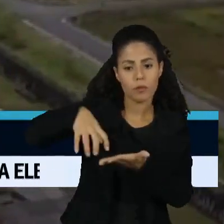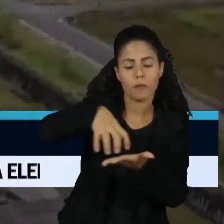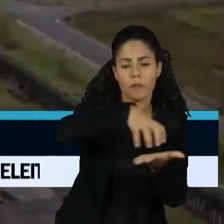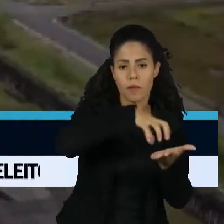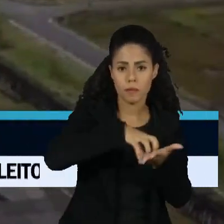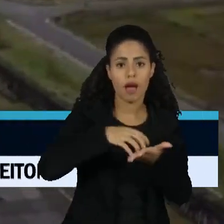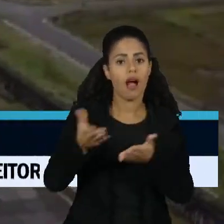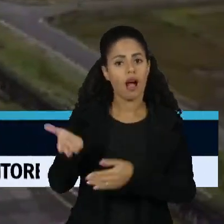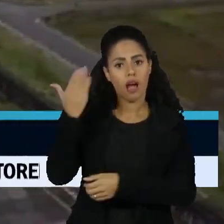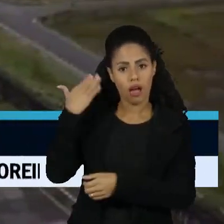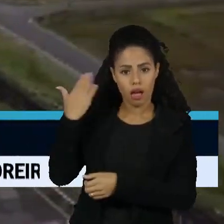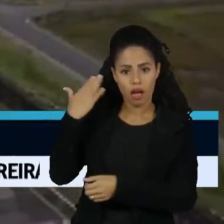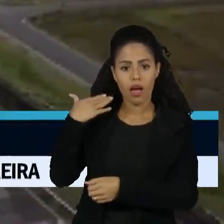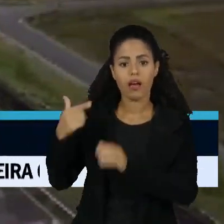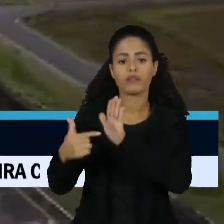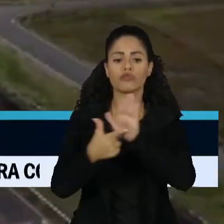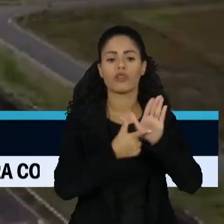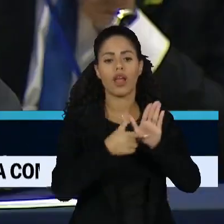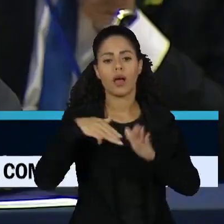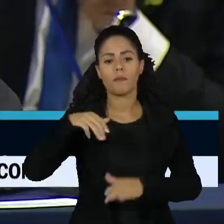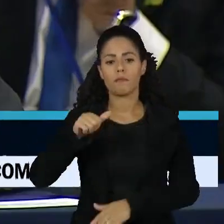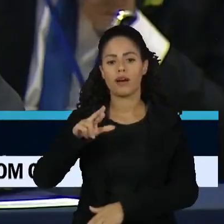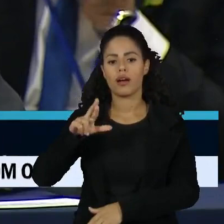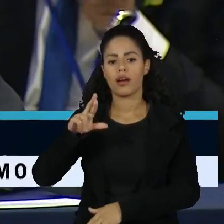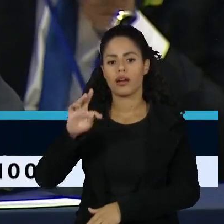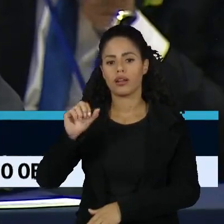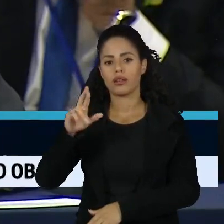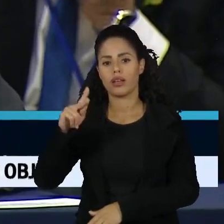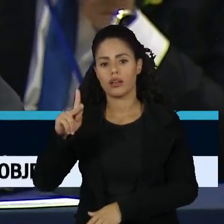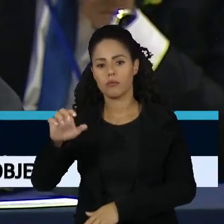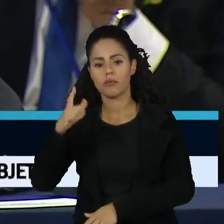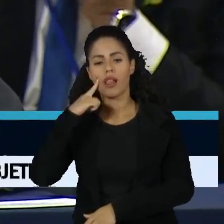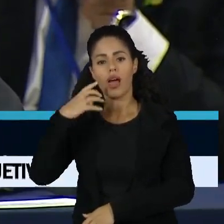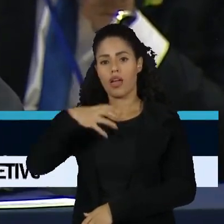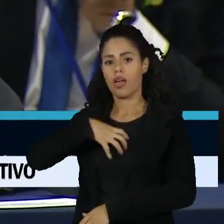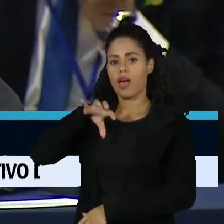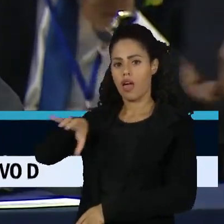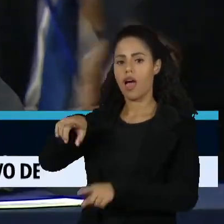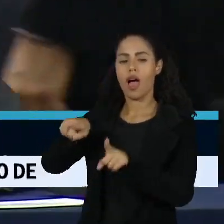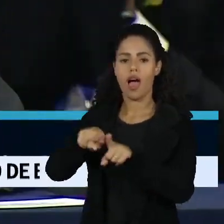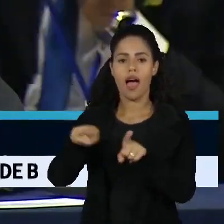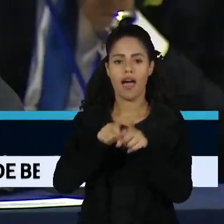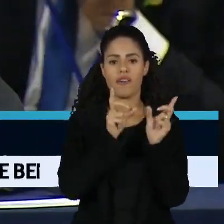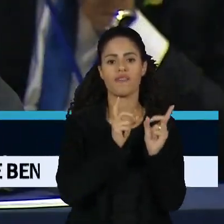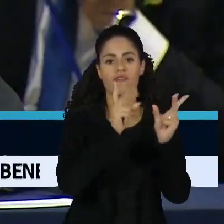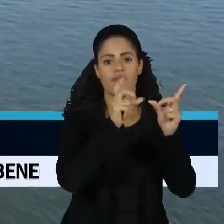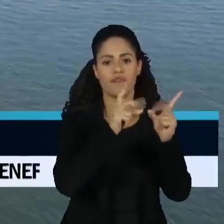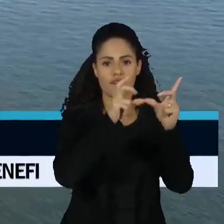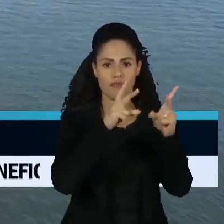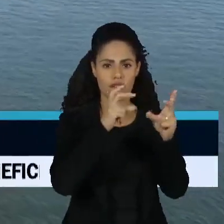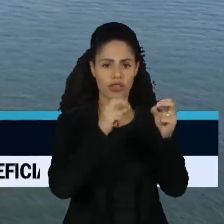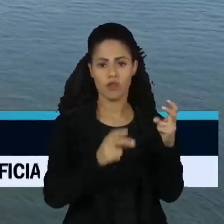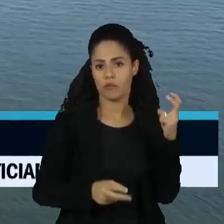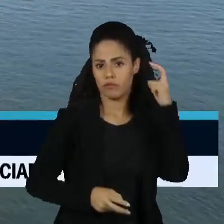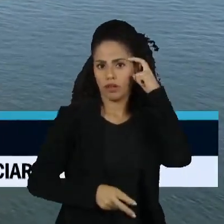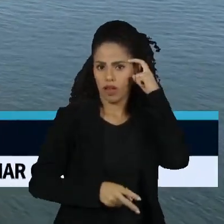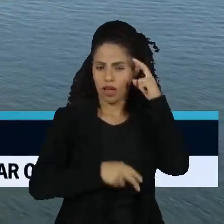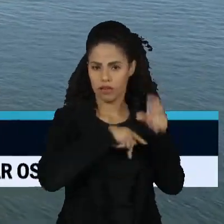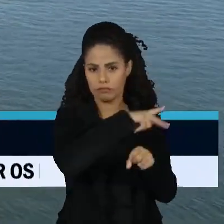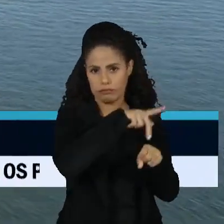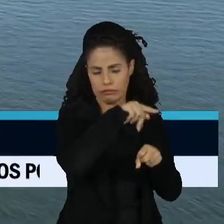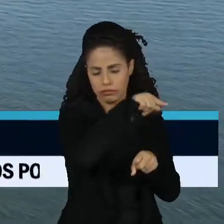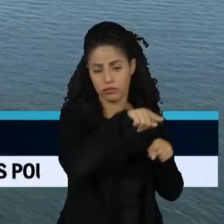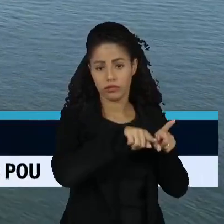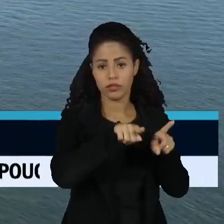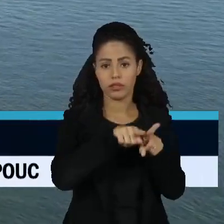Mataripe, antiga Landulfo Alves, na Bahia, vendida para um fundo dos Emirados Árabes na gestão de Jair Bolsonaro. Nos últimos anos,